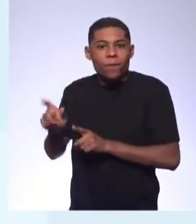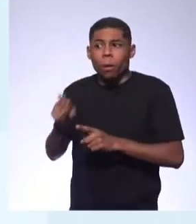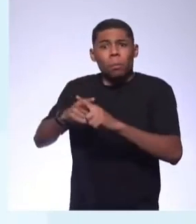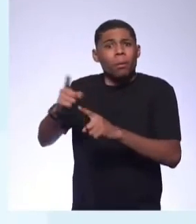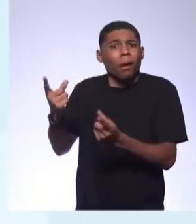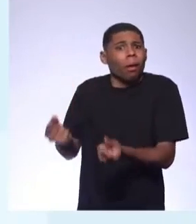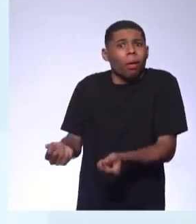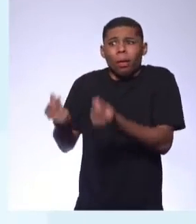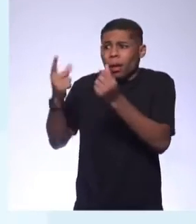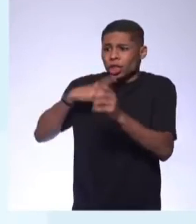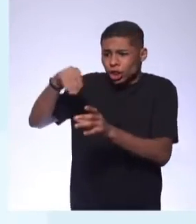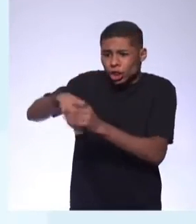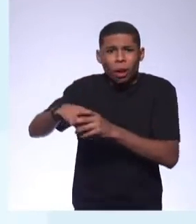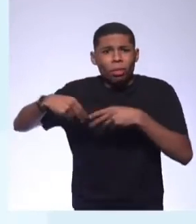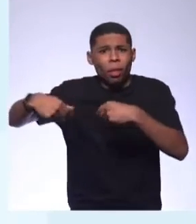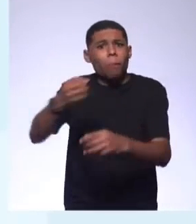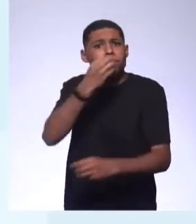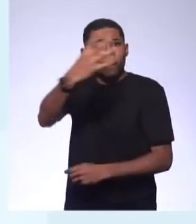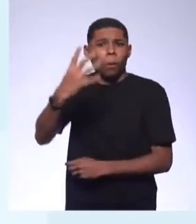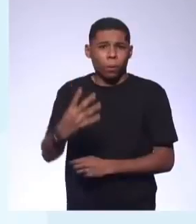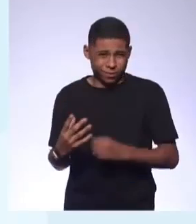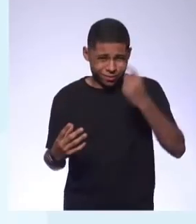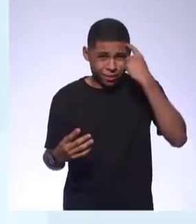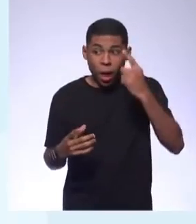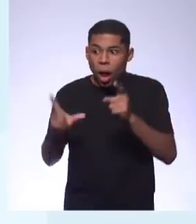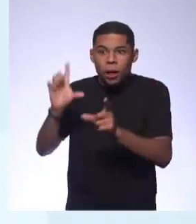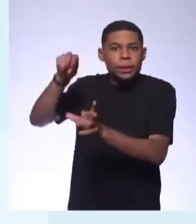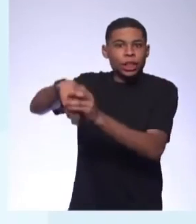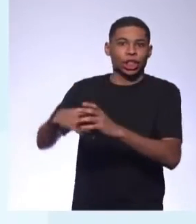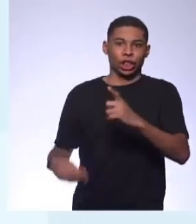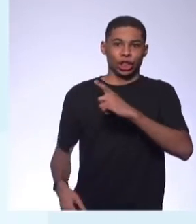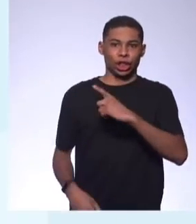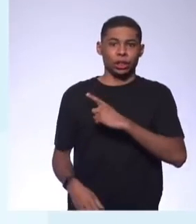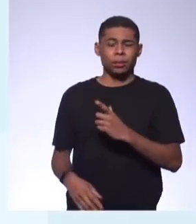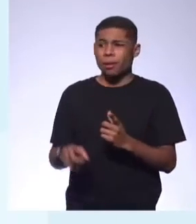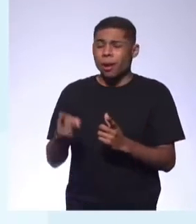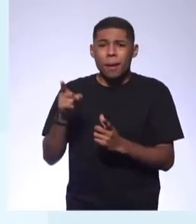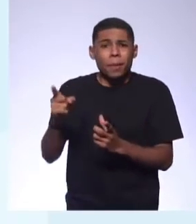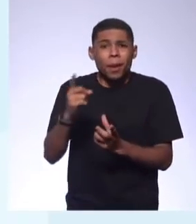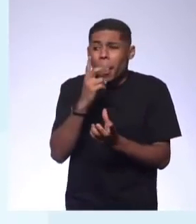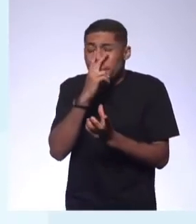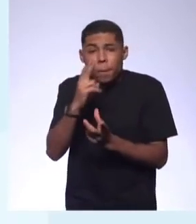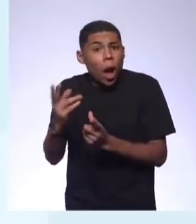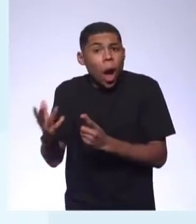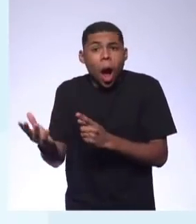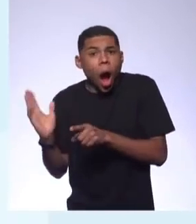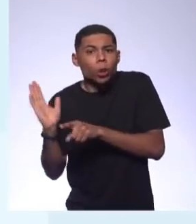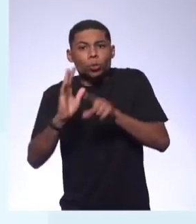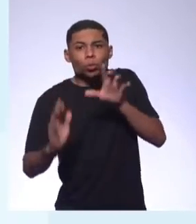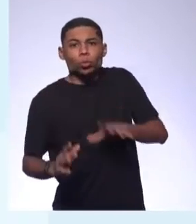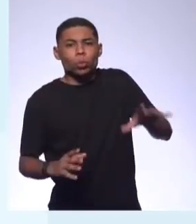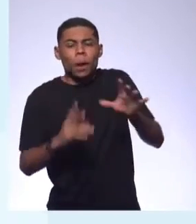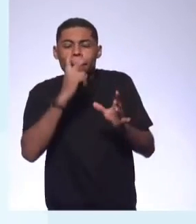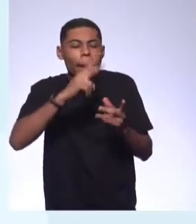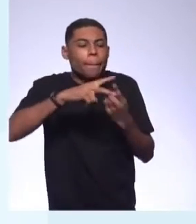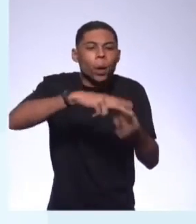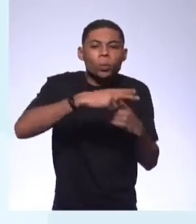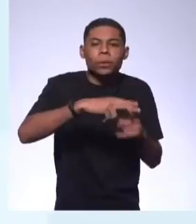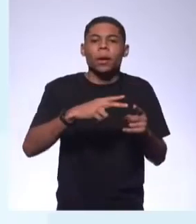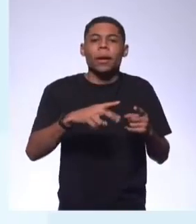africano, porque lá existem as riquezas fundamentais para a manutenção